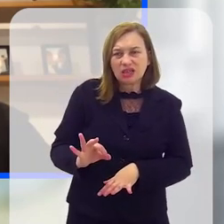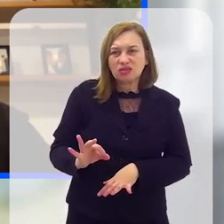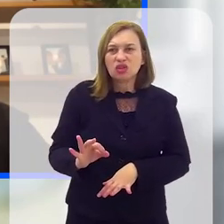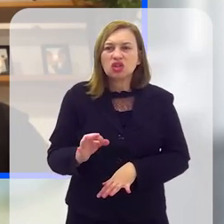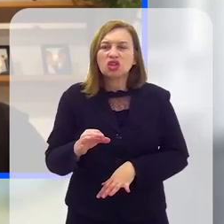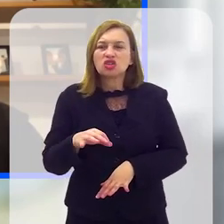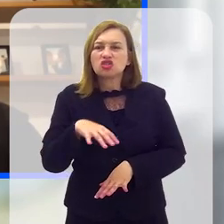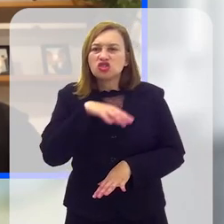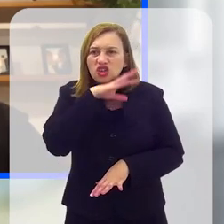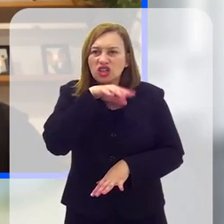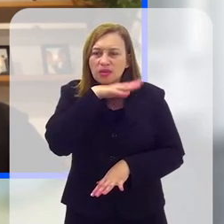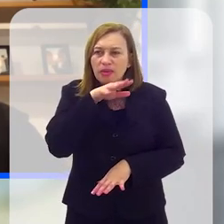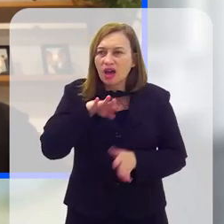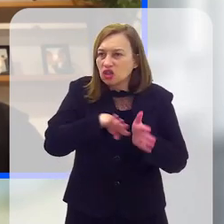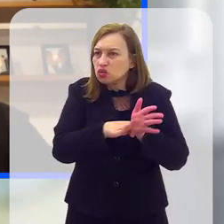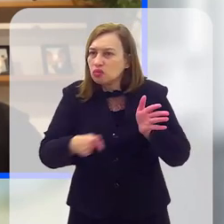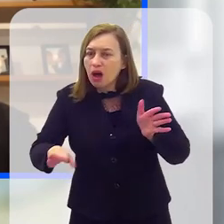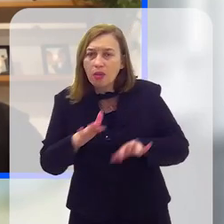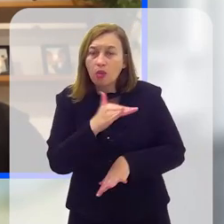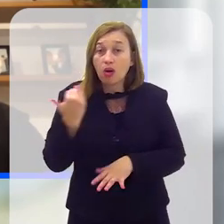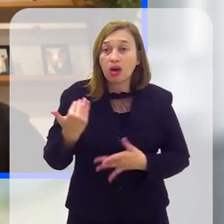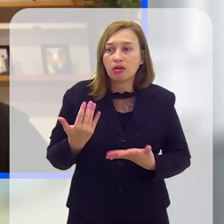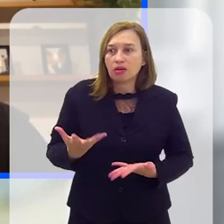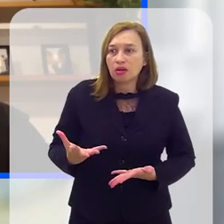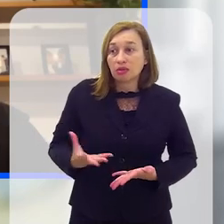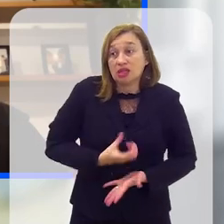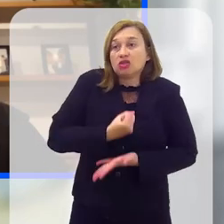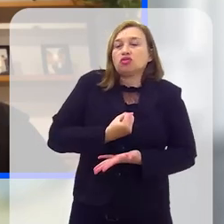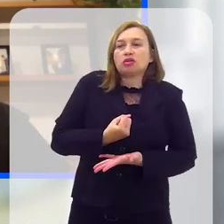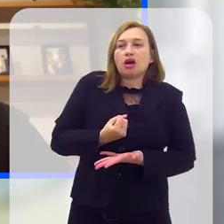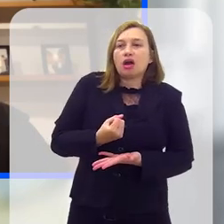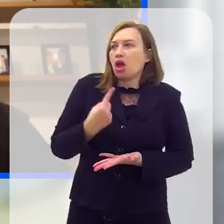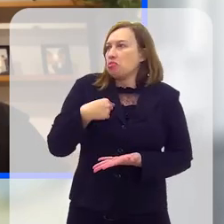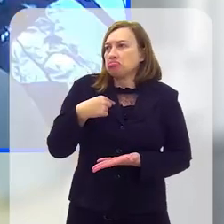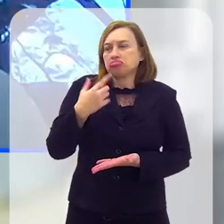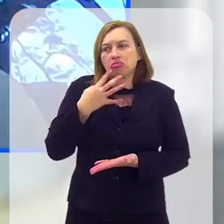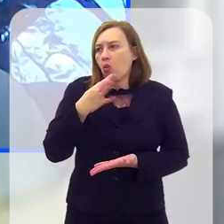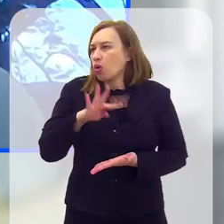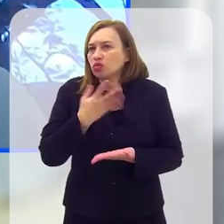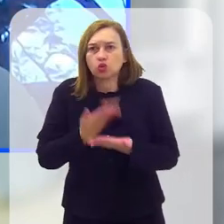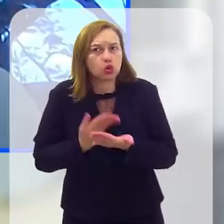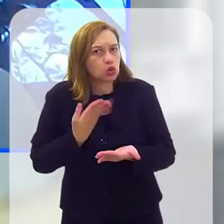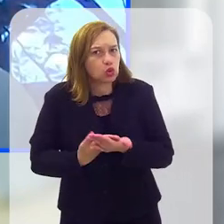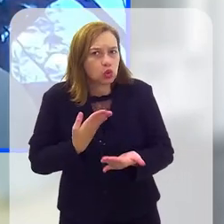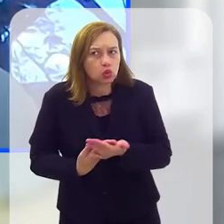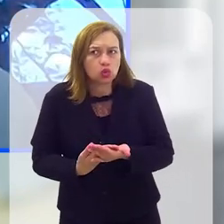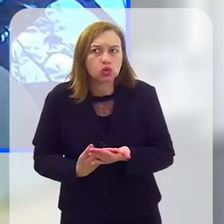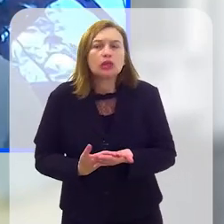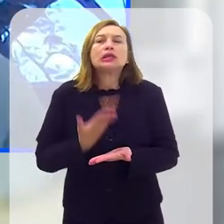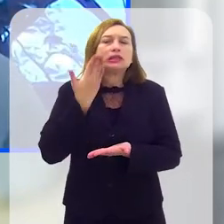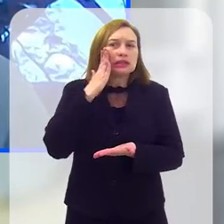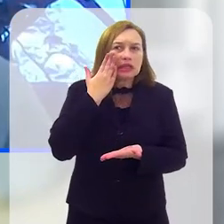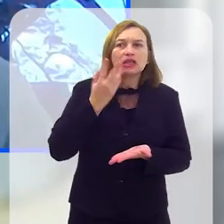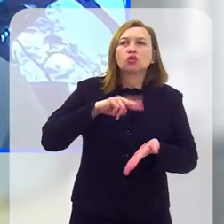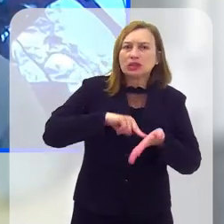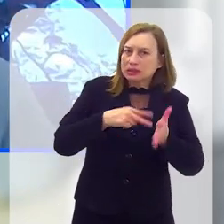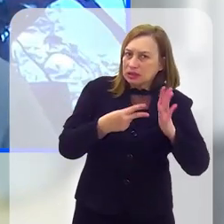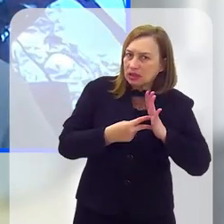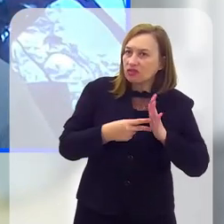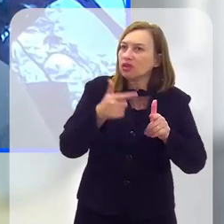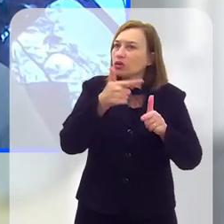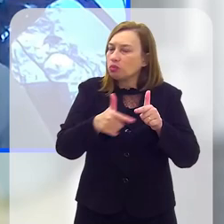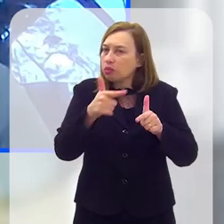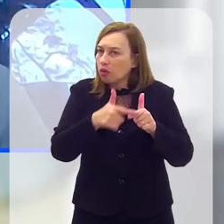população marinha morreu por microplástico, é desesperadora, né? Então, eu não conheço o estudo, a gente entende o